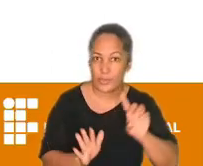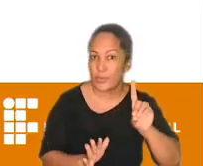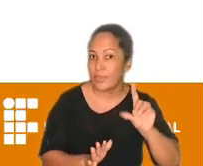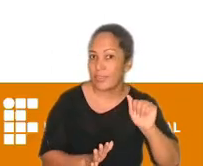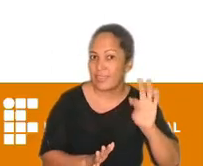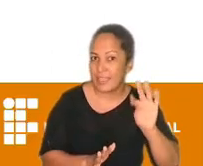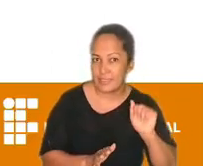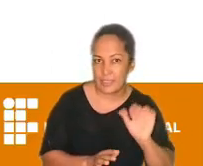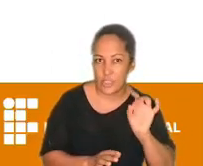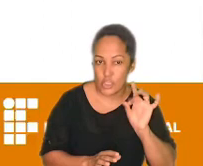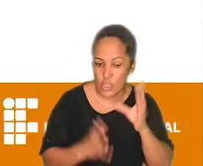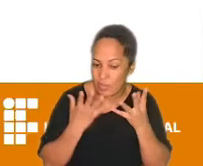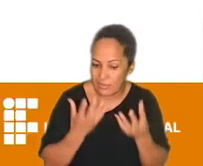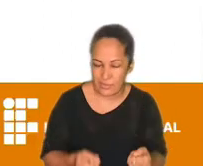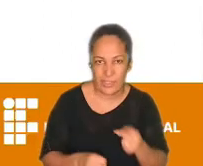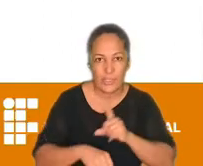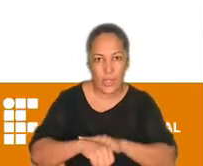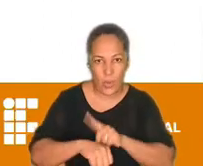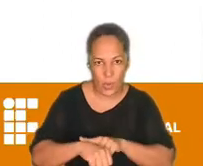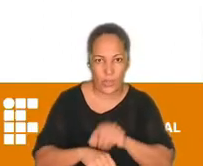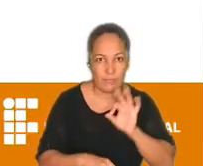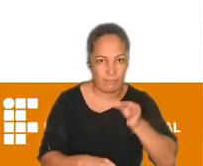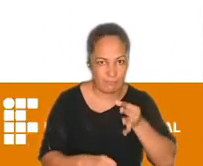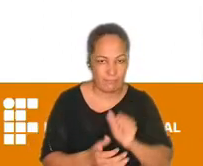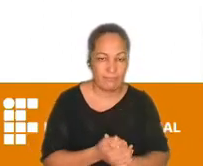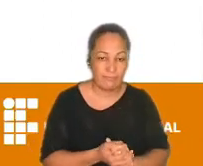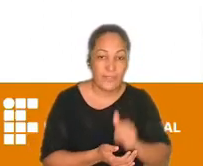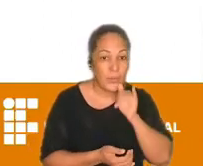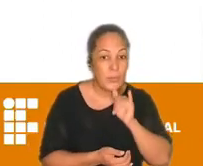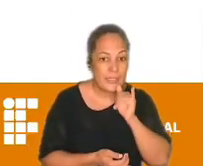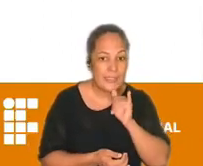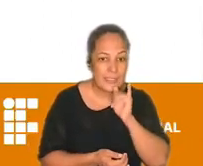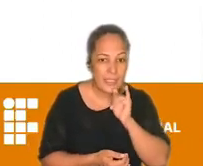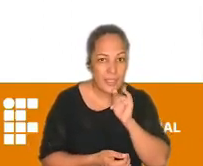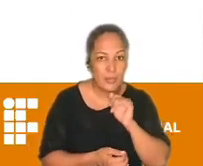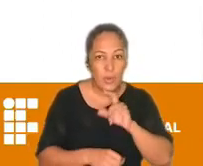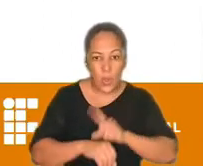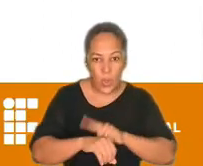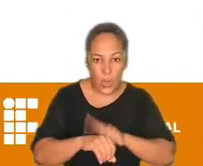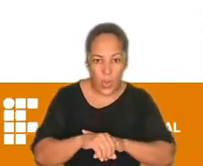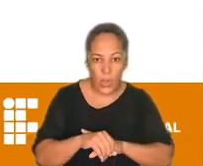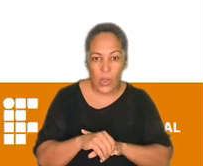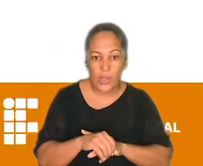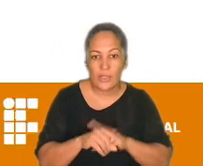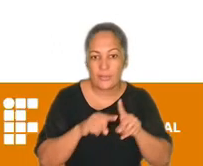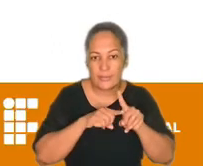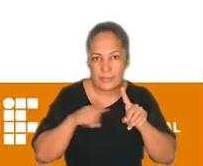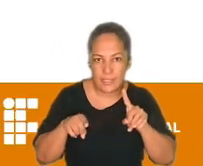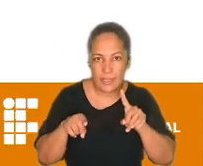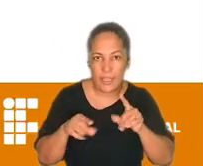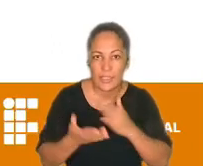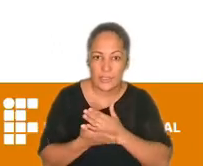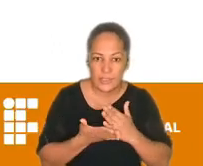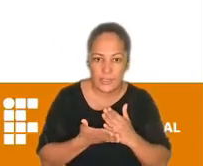hora, certo? Aqui é um exemplo, hora underline de início do tipo time. No MySQL,